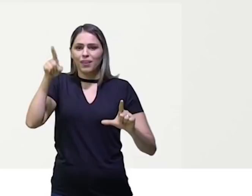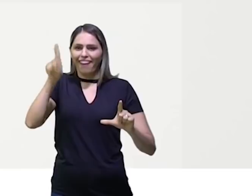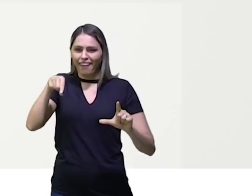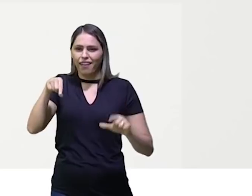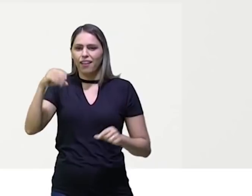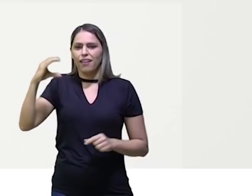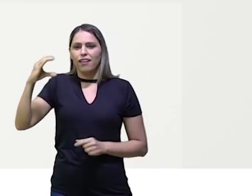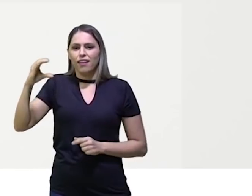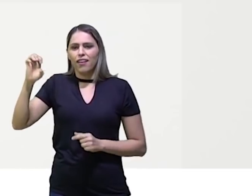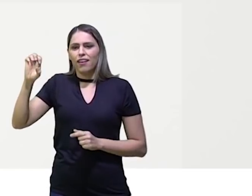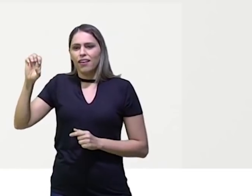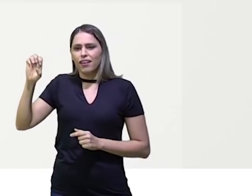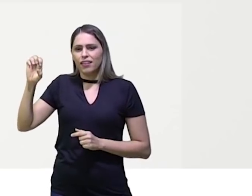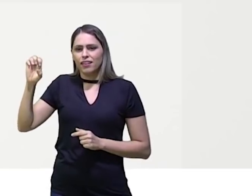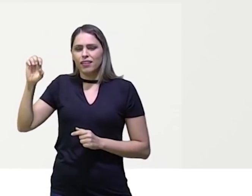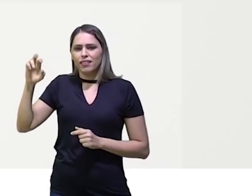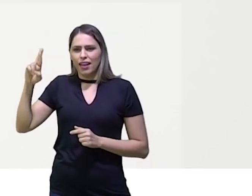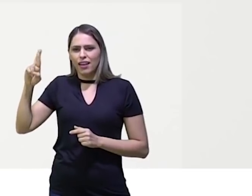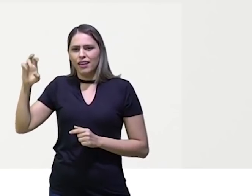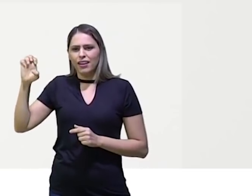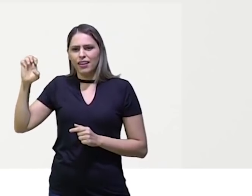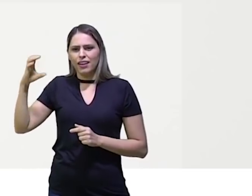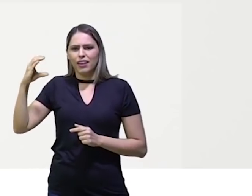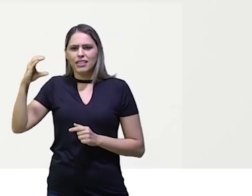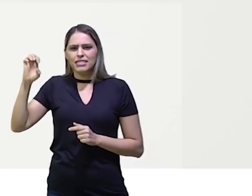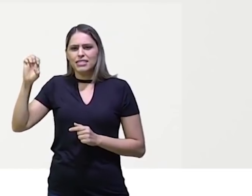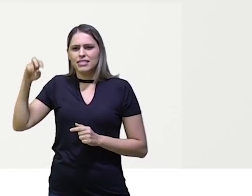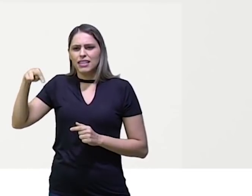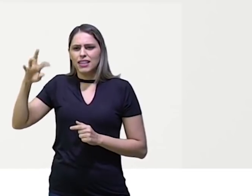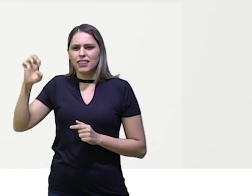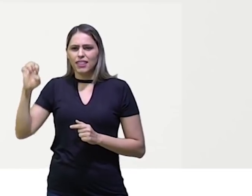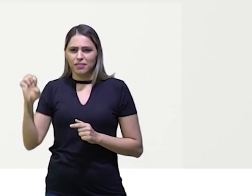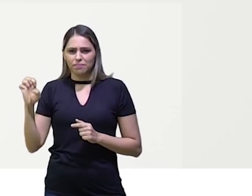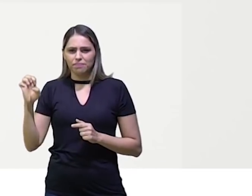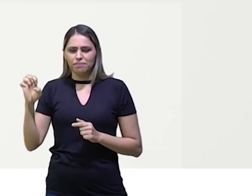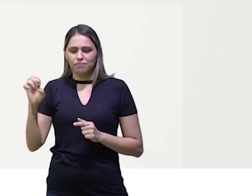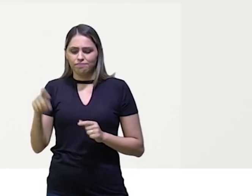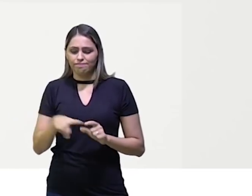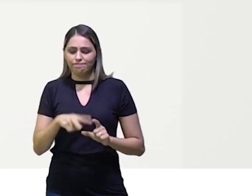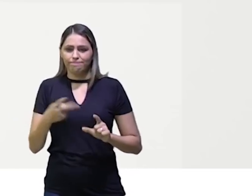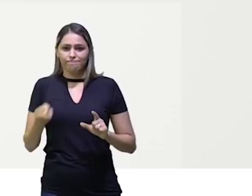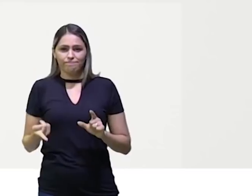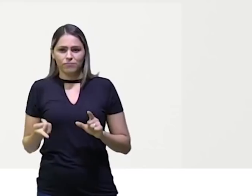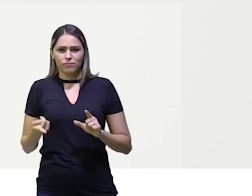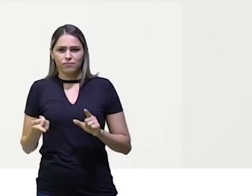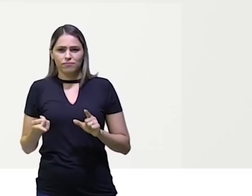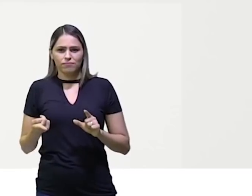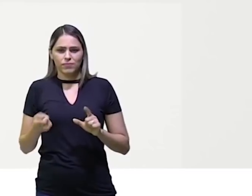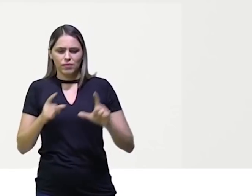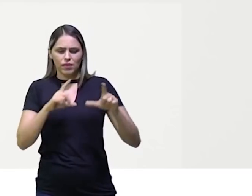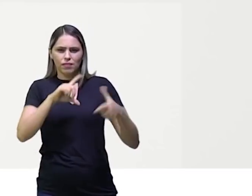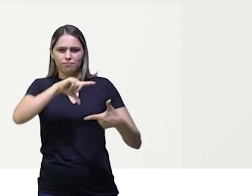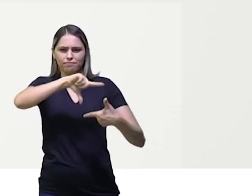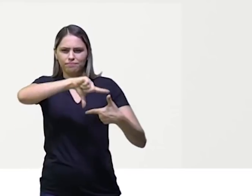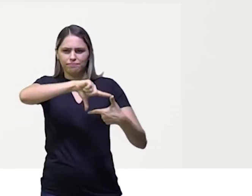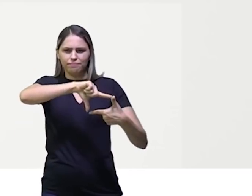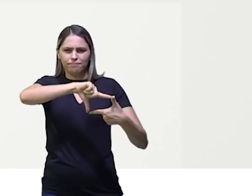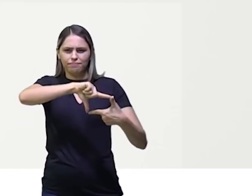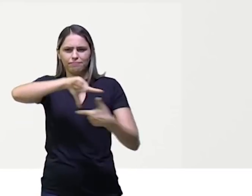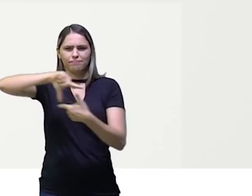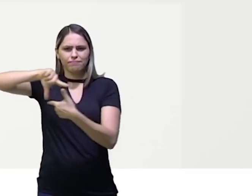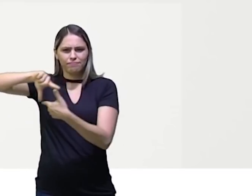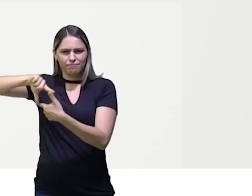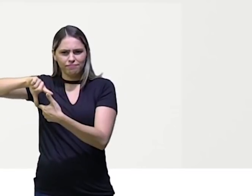vai aumentar o número, que vamos chamar de ordem crescente. Vai descendo a